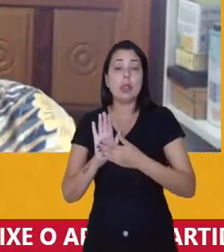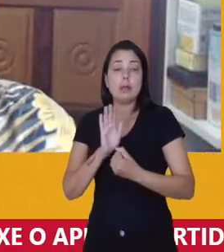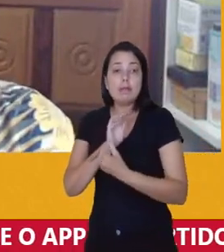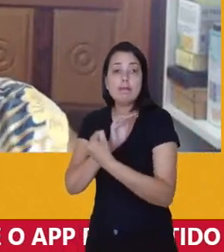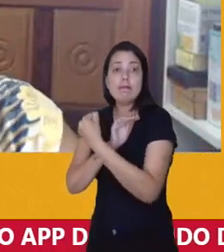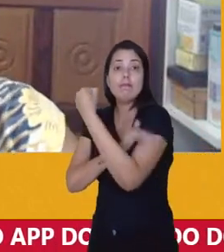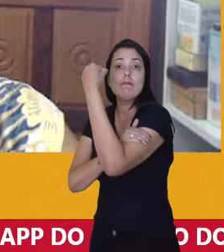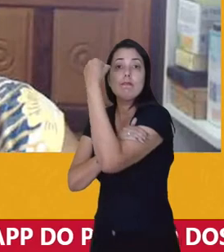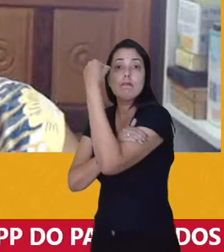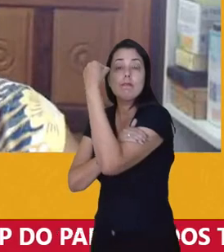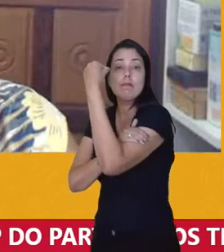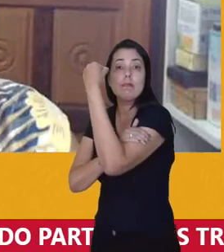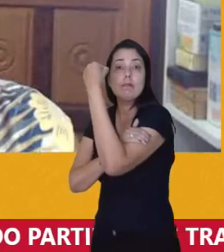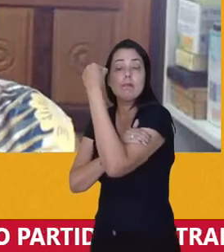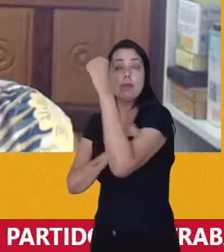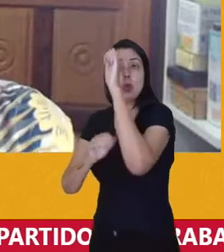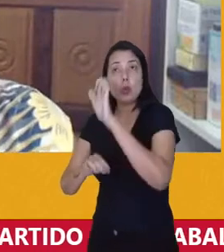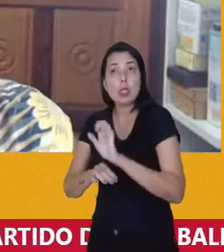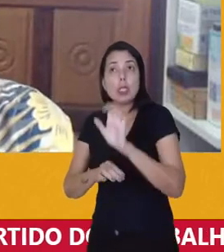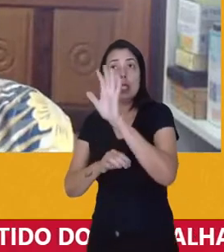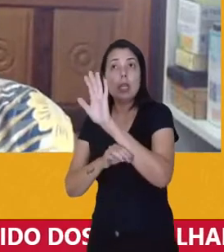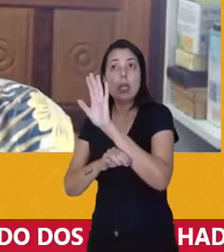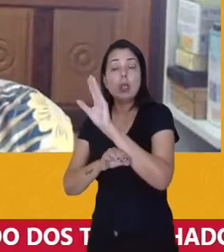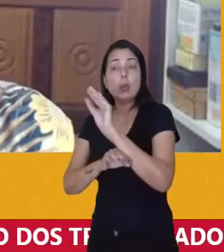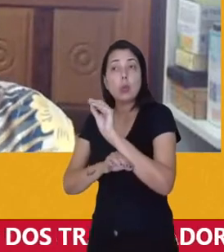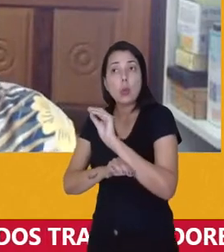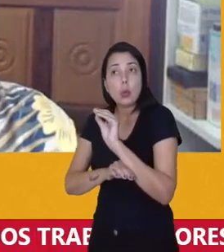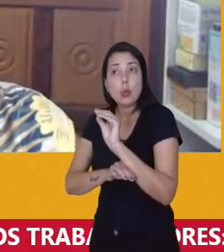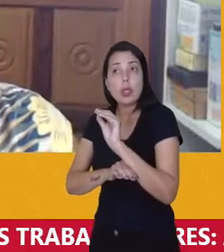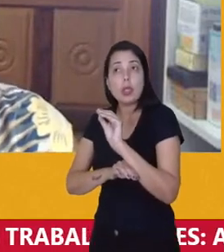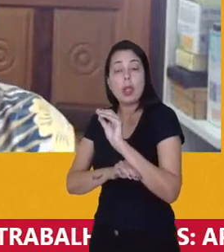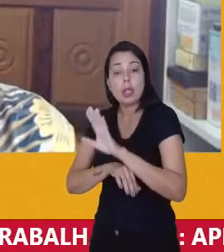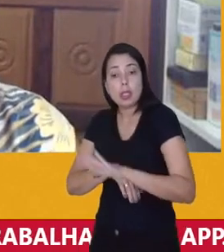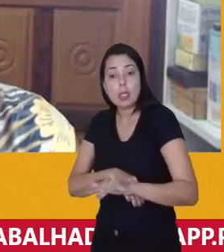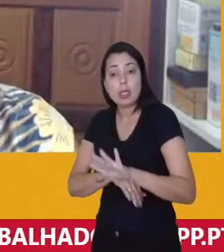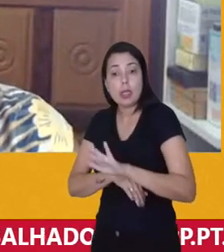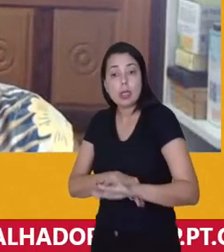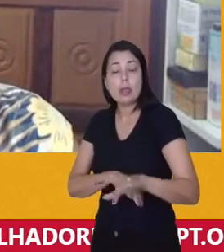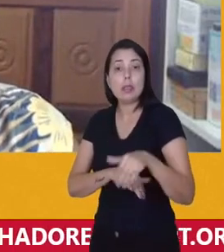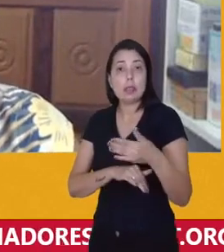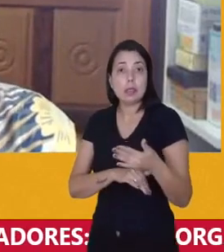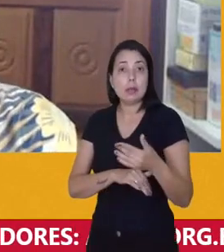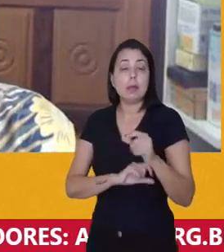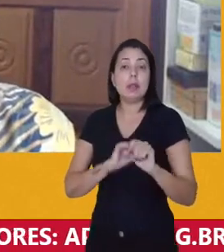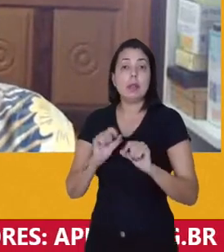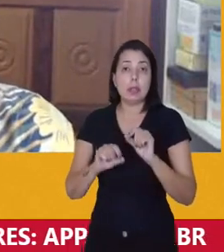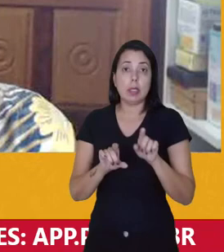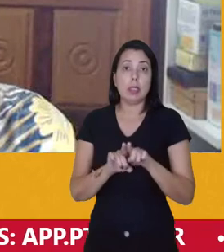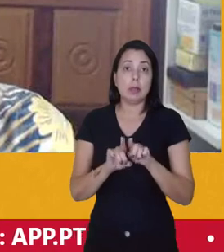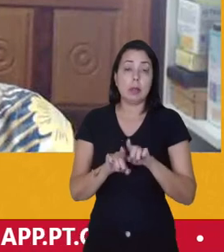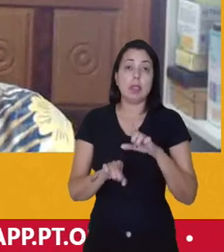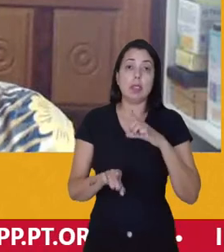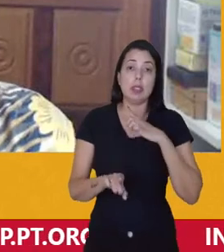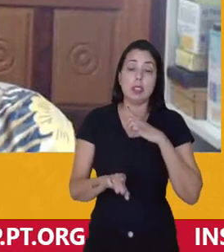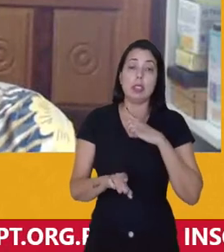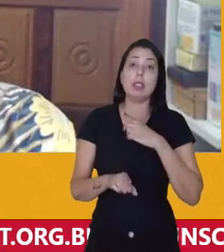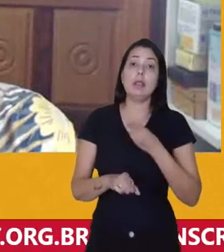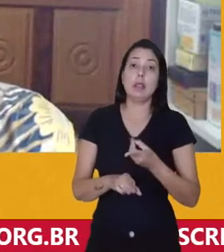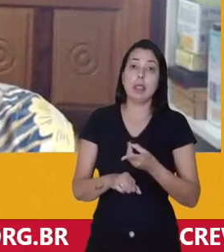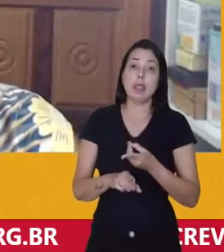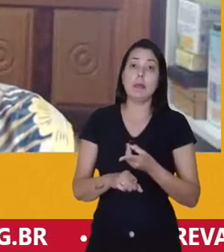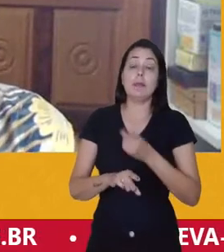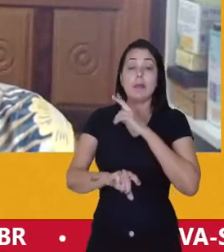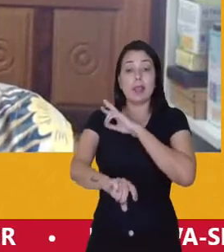o movimento de mulheres, para o Estado, que esse cuidado com as infâncias e as crianças, ele também tinha que ter um recorte